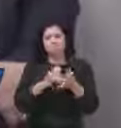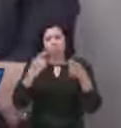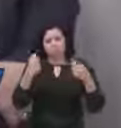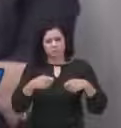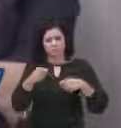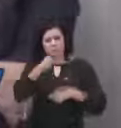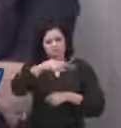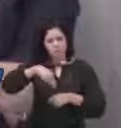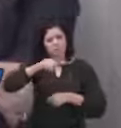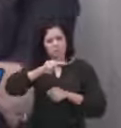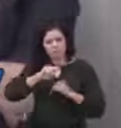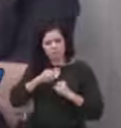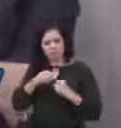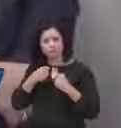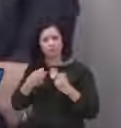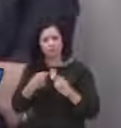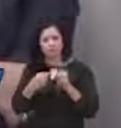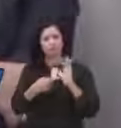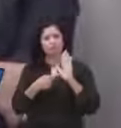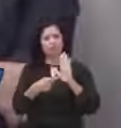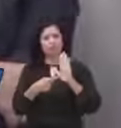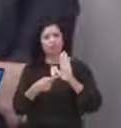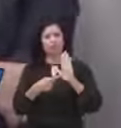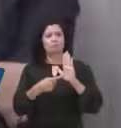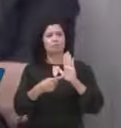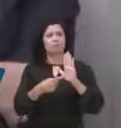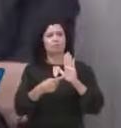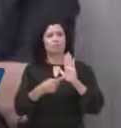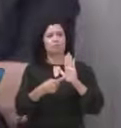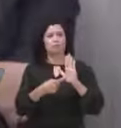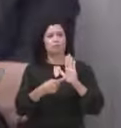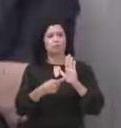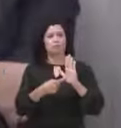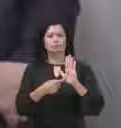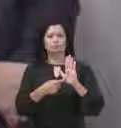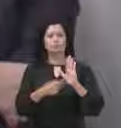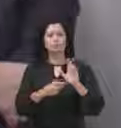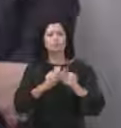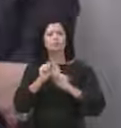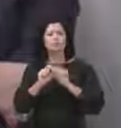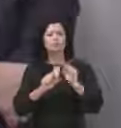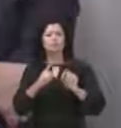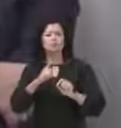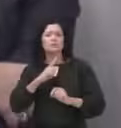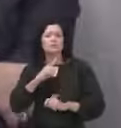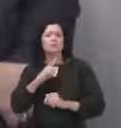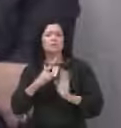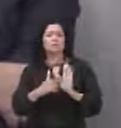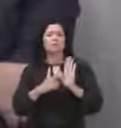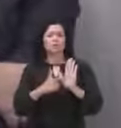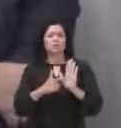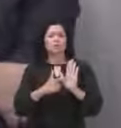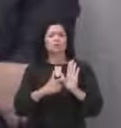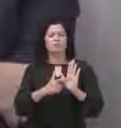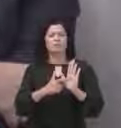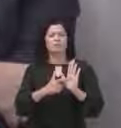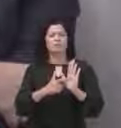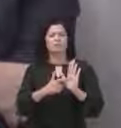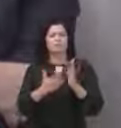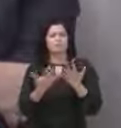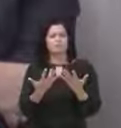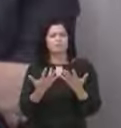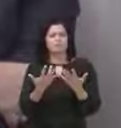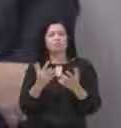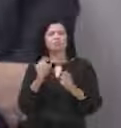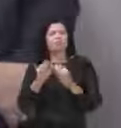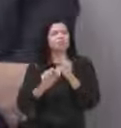casa se manifeste de uma forma republicana, mas que mostre de que lado está, porque alguma coisa tem que